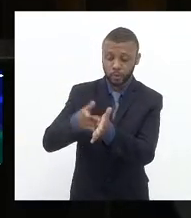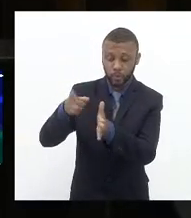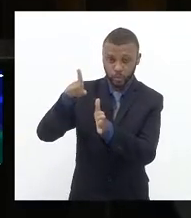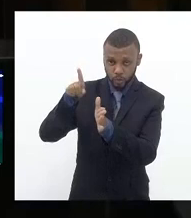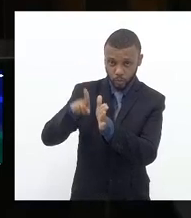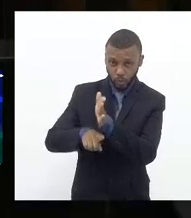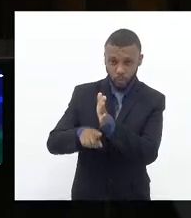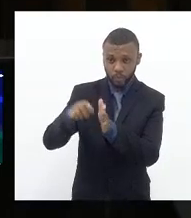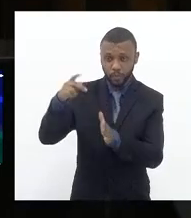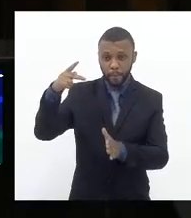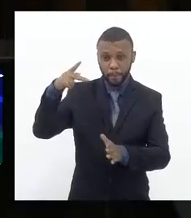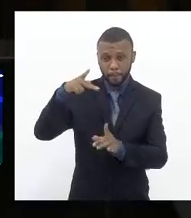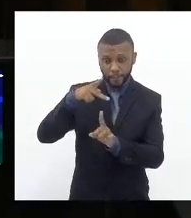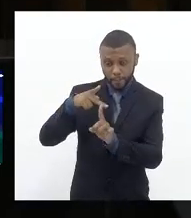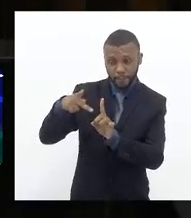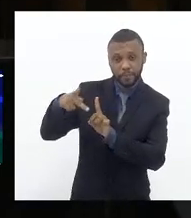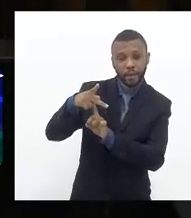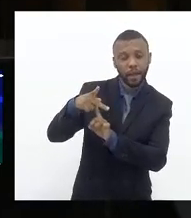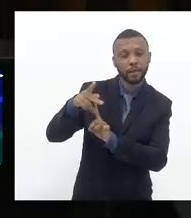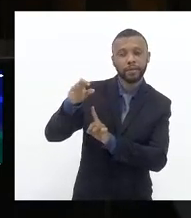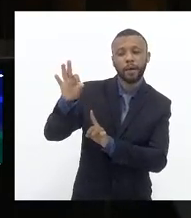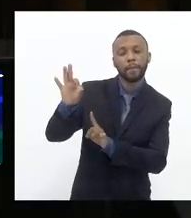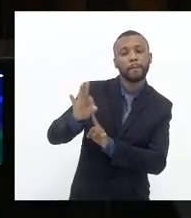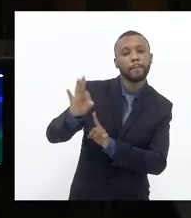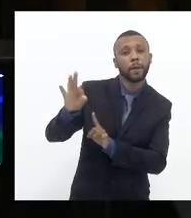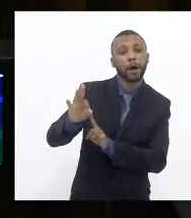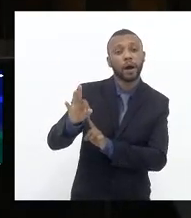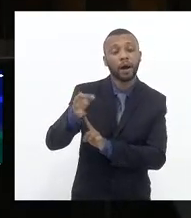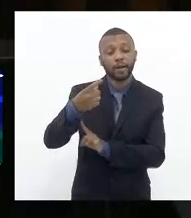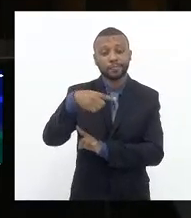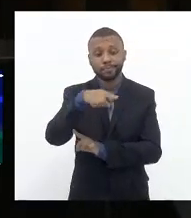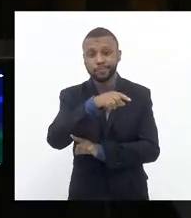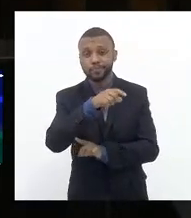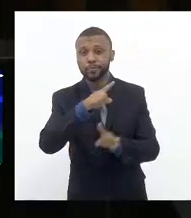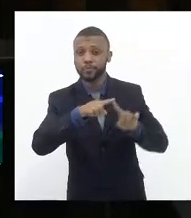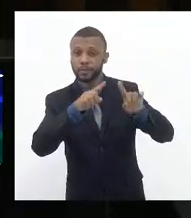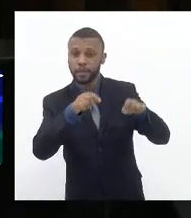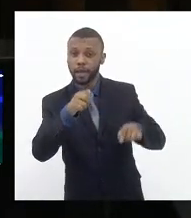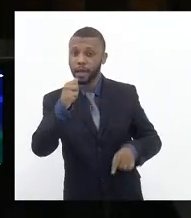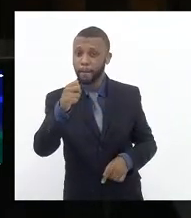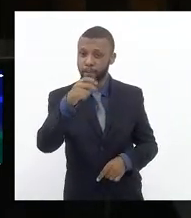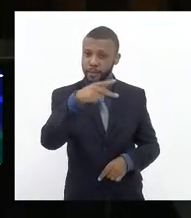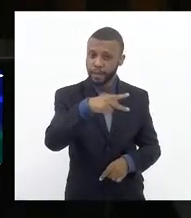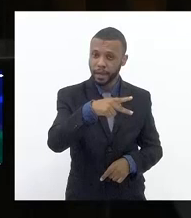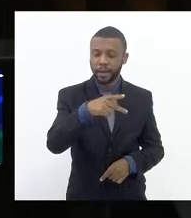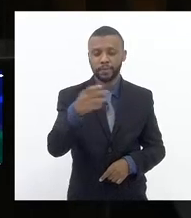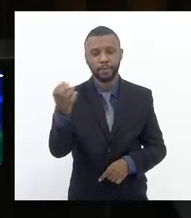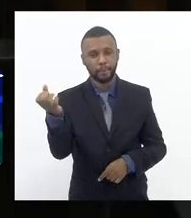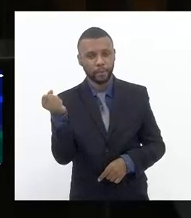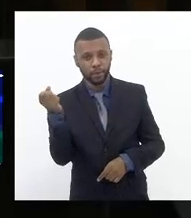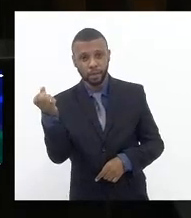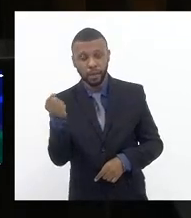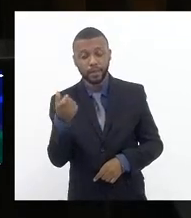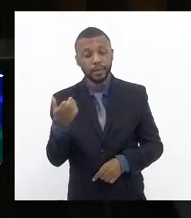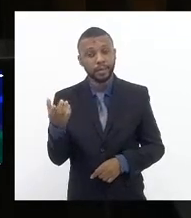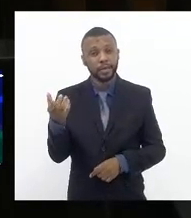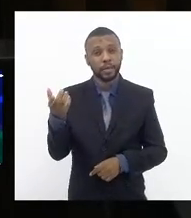previdenciária para aqueles aposentados, aposentadas, pensionistas, que recebem até o teto do regime